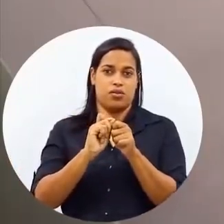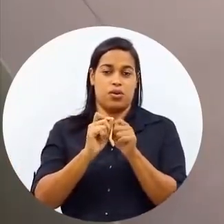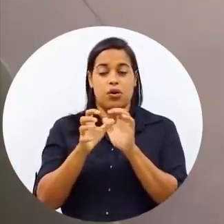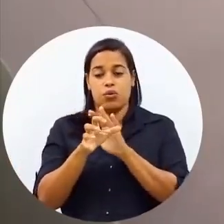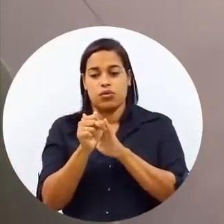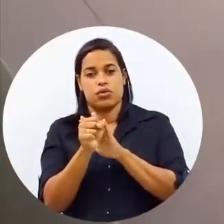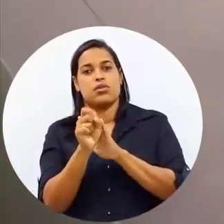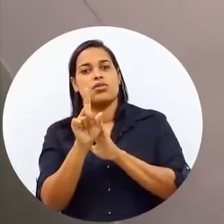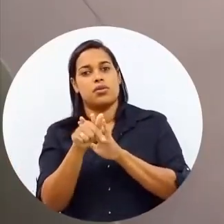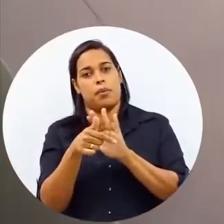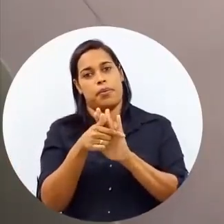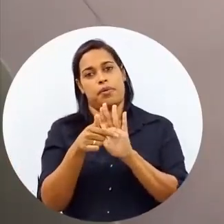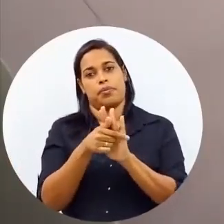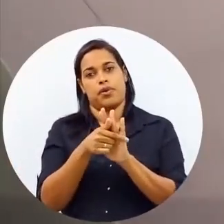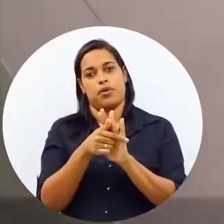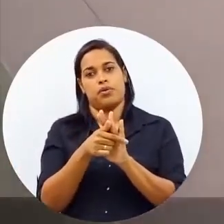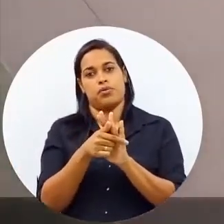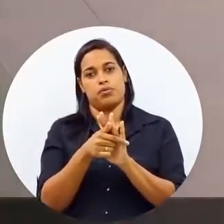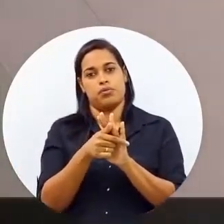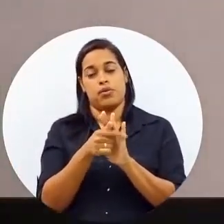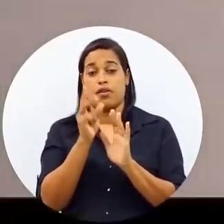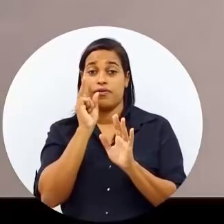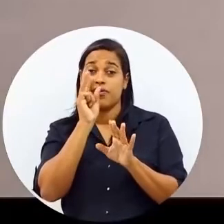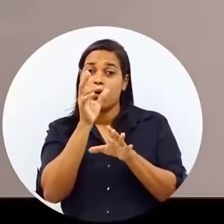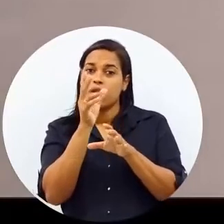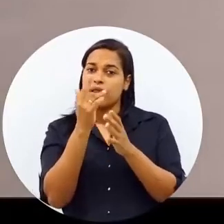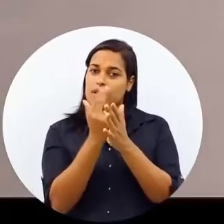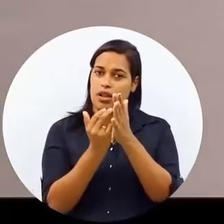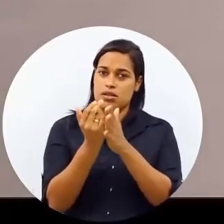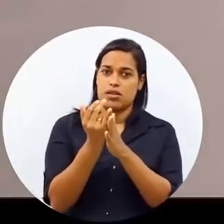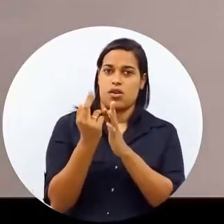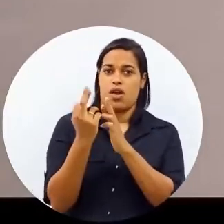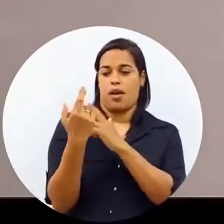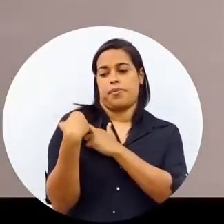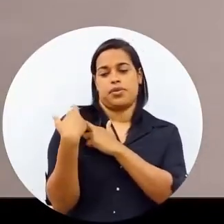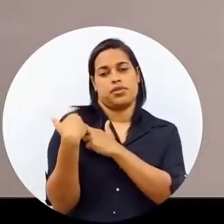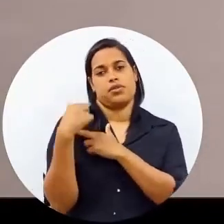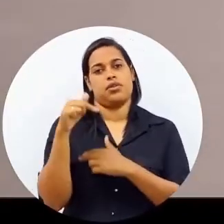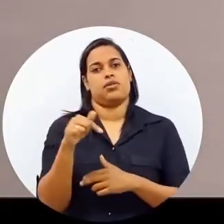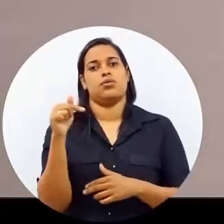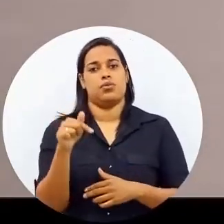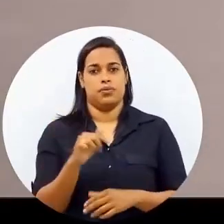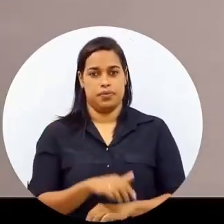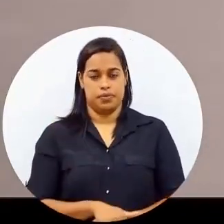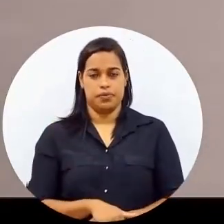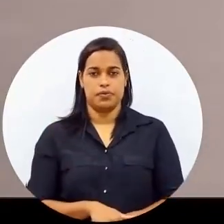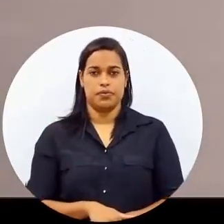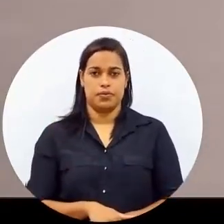manchar o papel. E aí encontra-se então o nosso desenho, nosso objeto representado em forma de desenho.